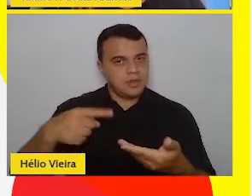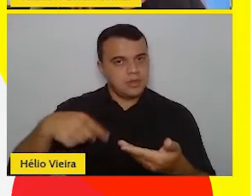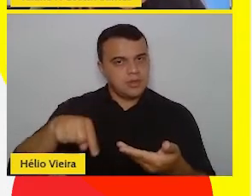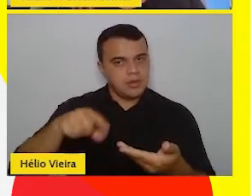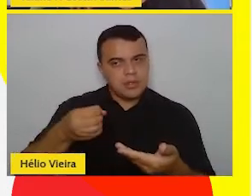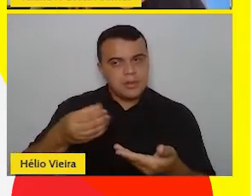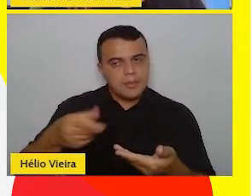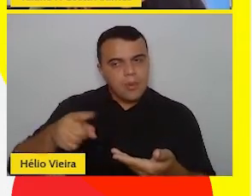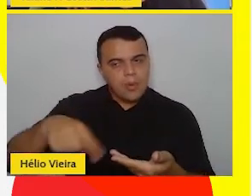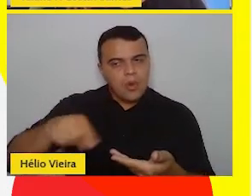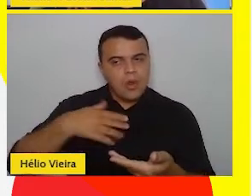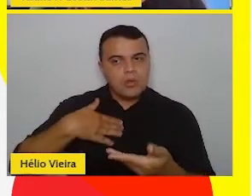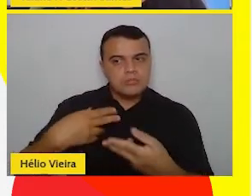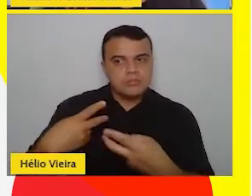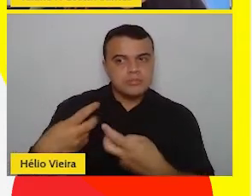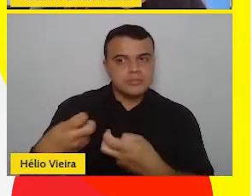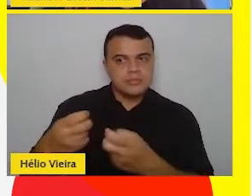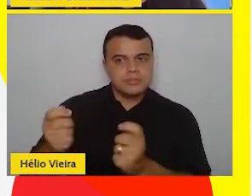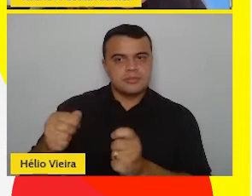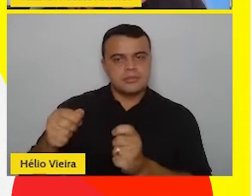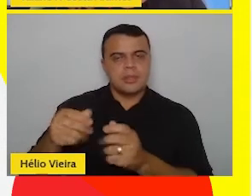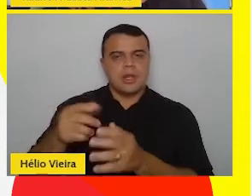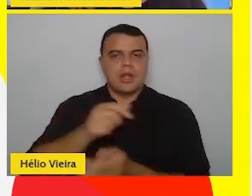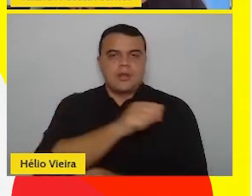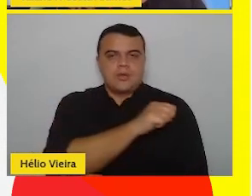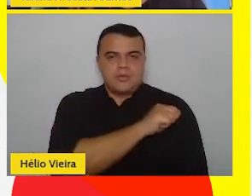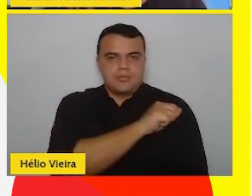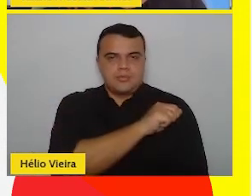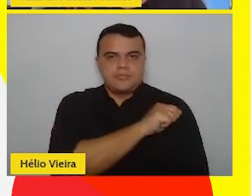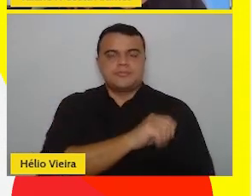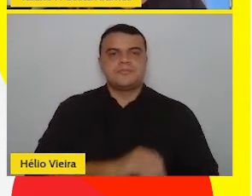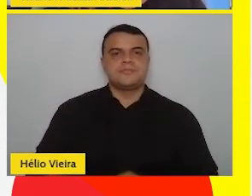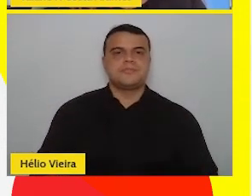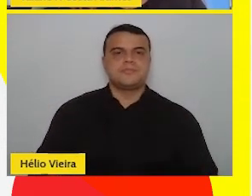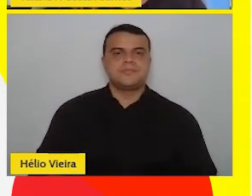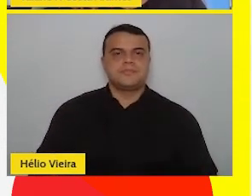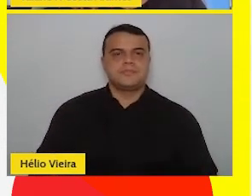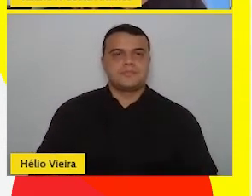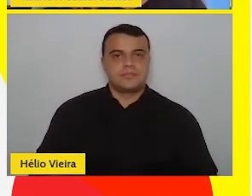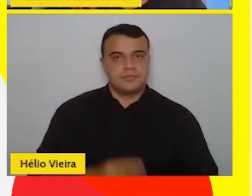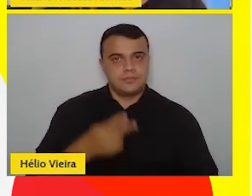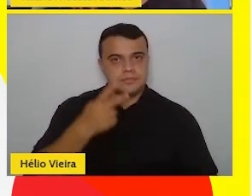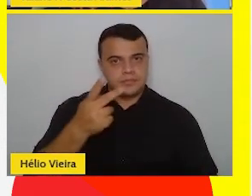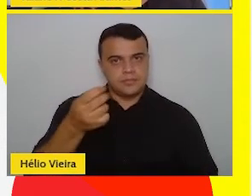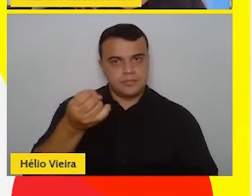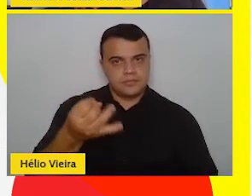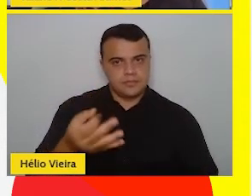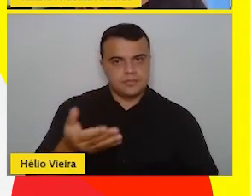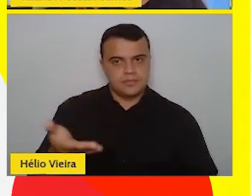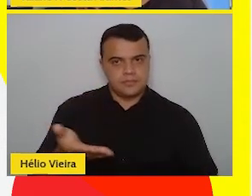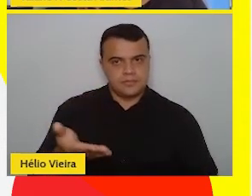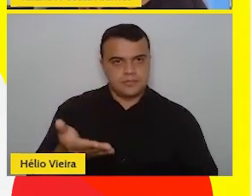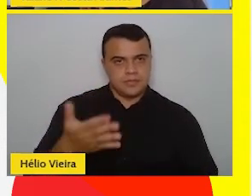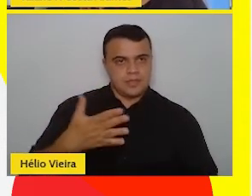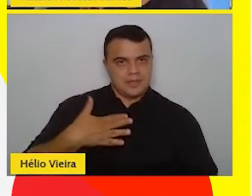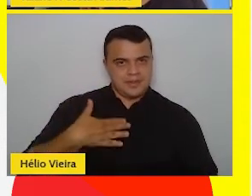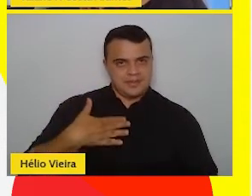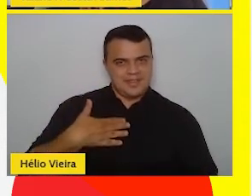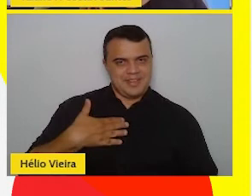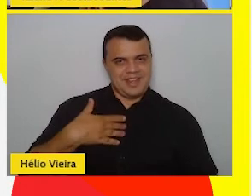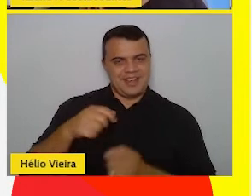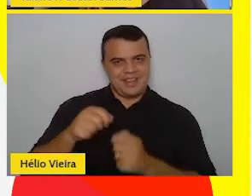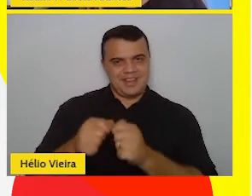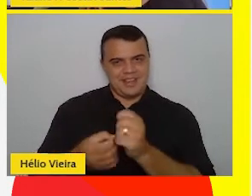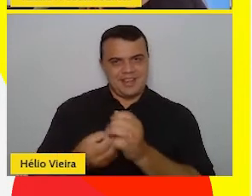cativando mais os alunos. Eu vou passar aqui, então, aqui a minha obra de arte que eu